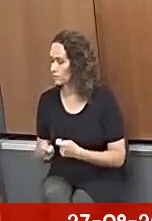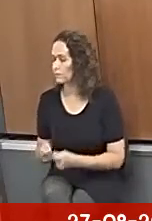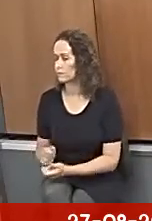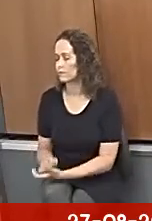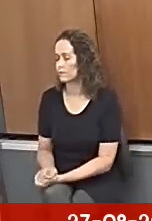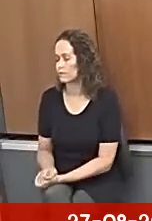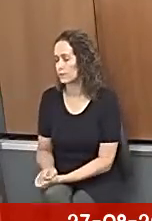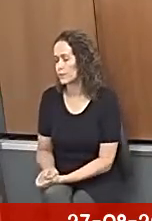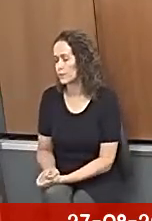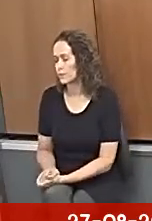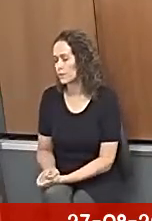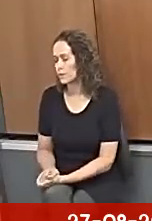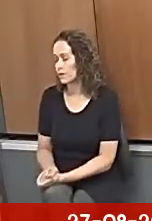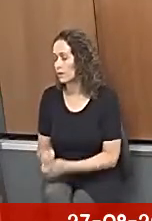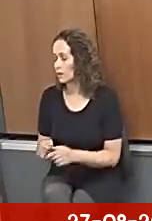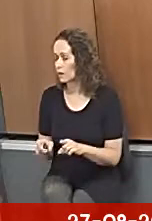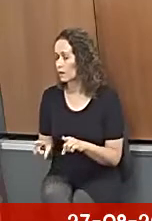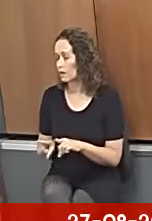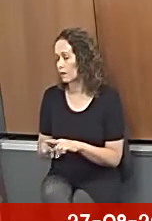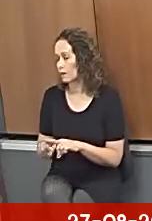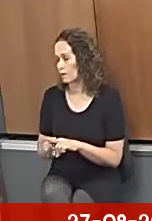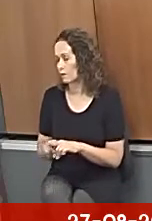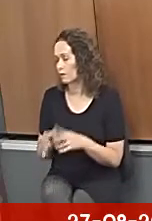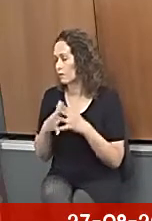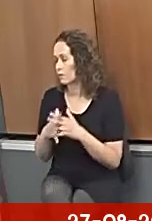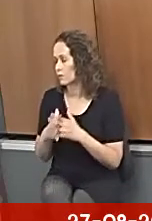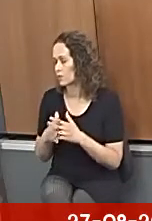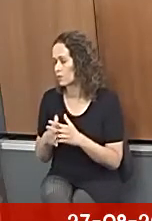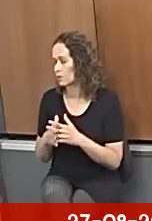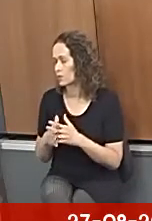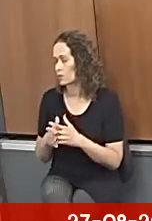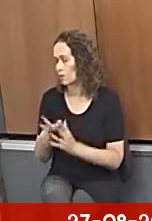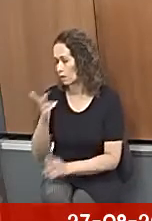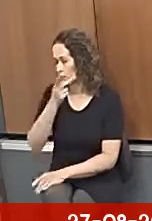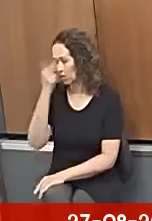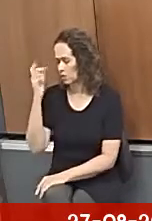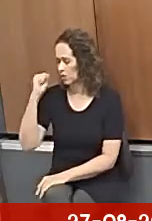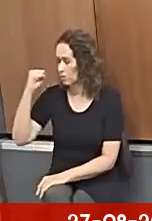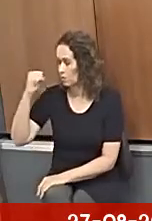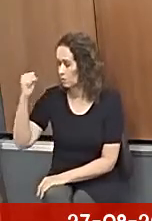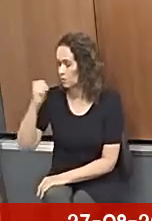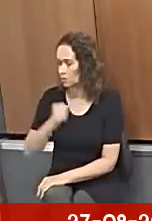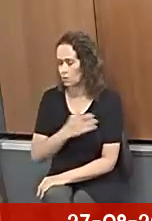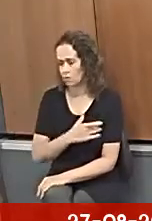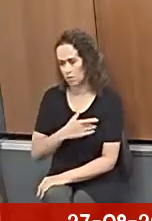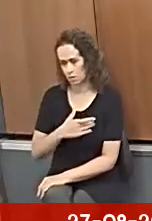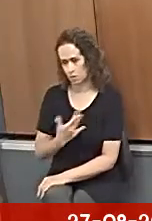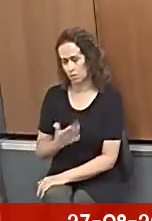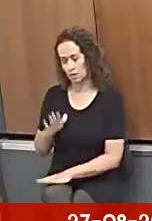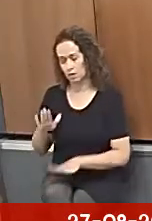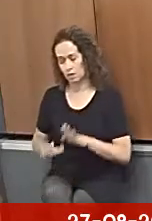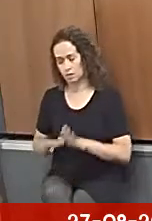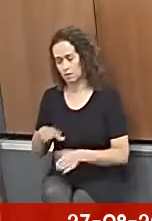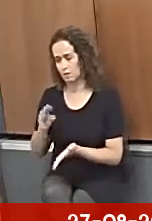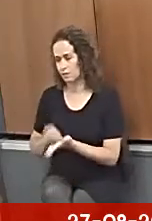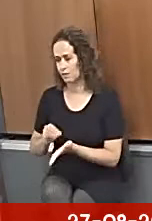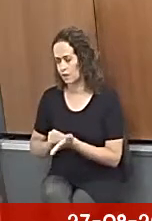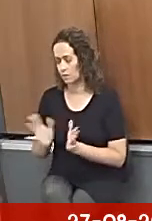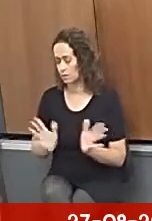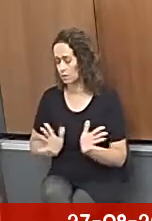com a questão do torcedor do cruzeiro porque muitas vezes pela falta de sensibilidade